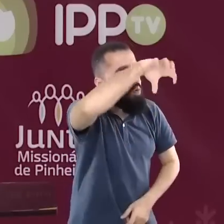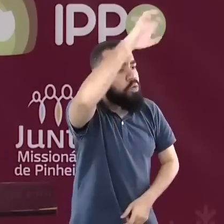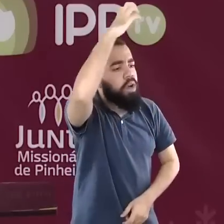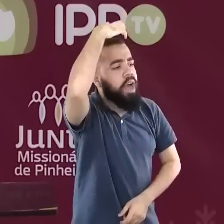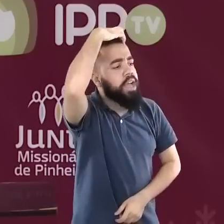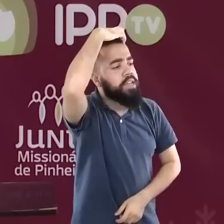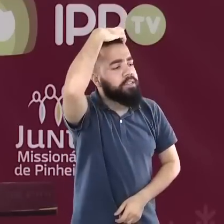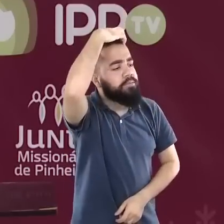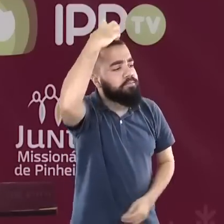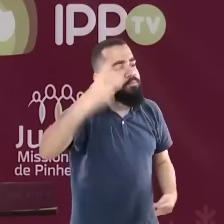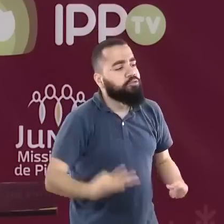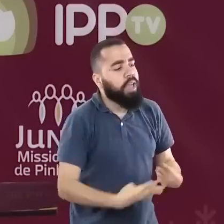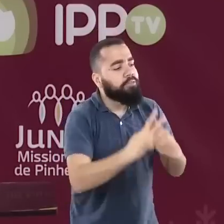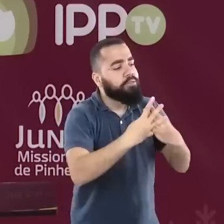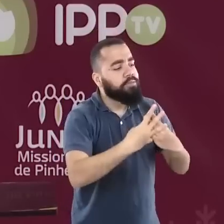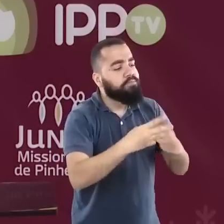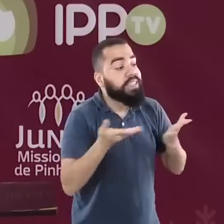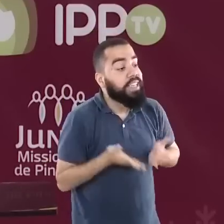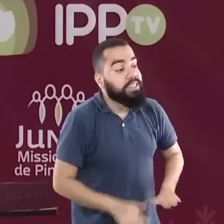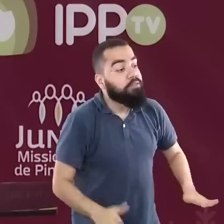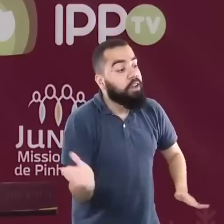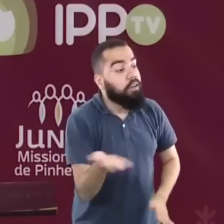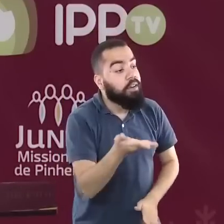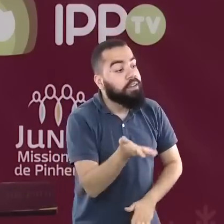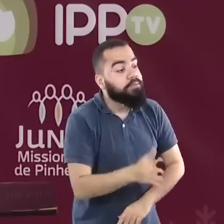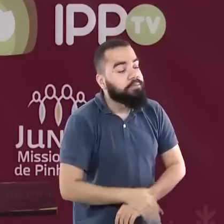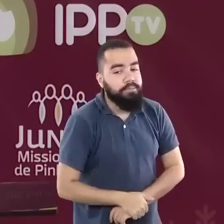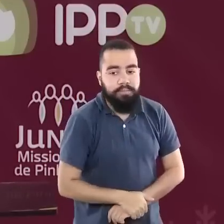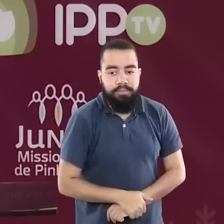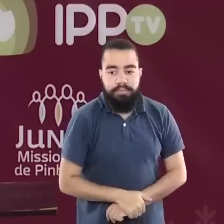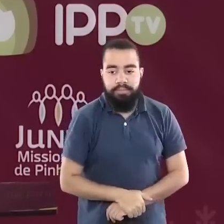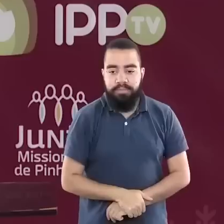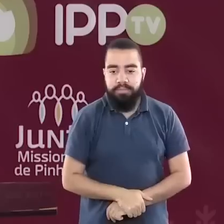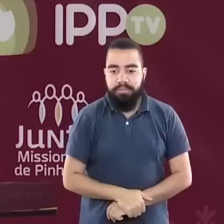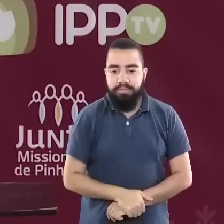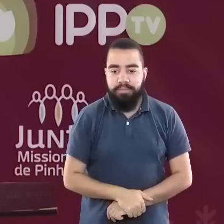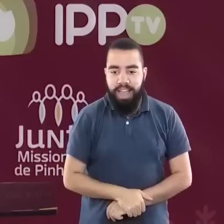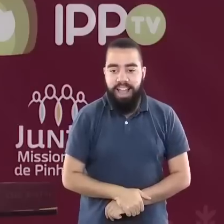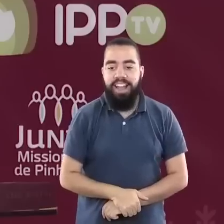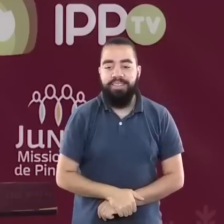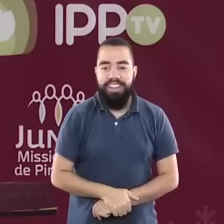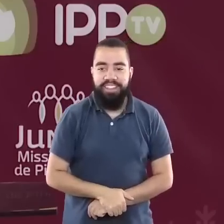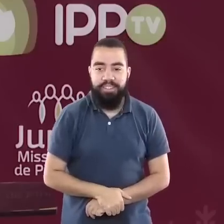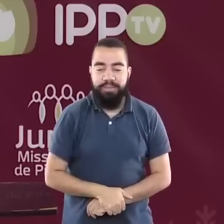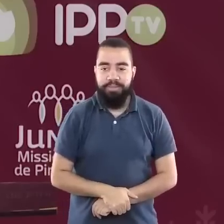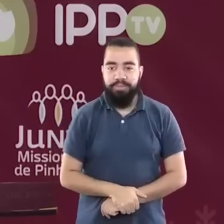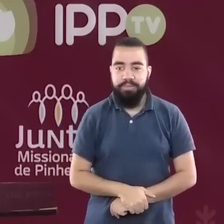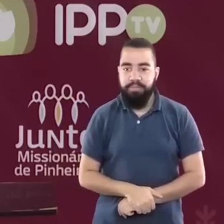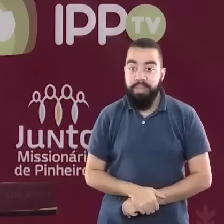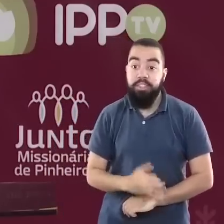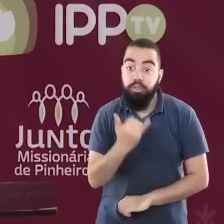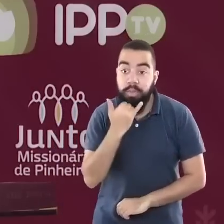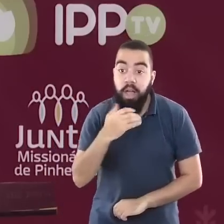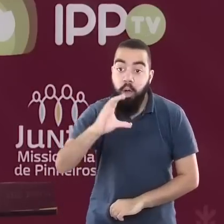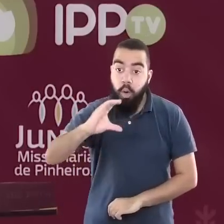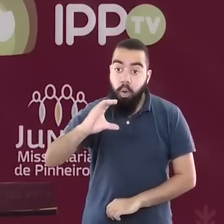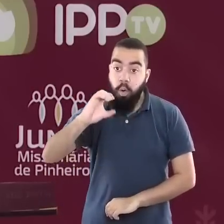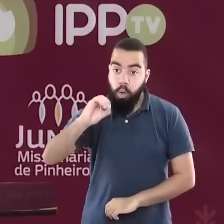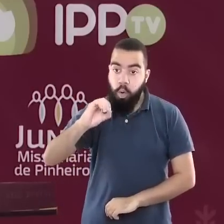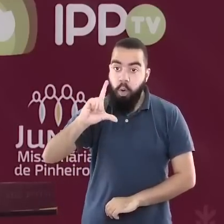o recém-nascido Rei dos Judeus Vimos a sua estrela no Oriente